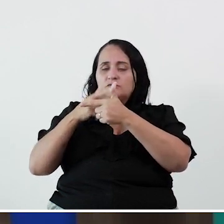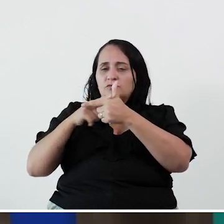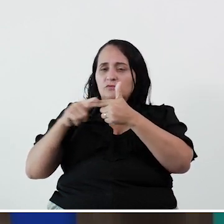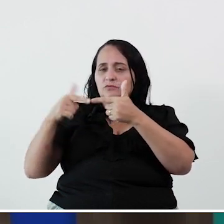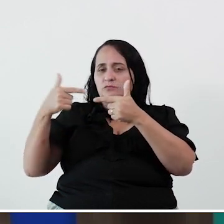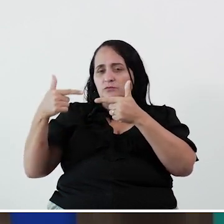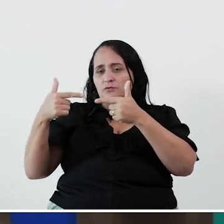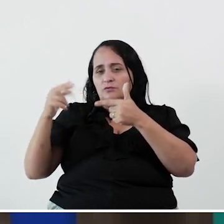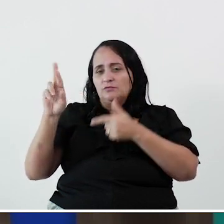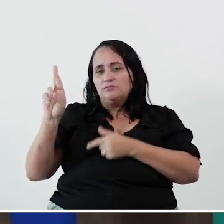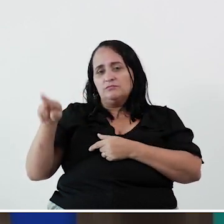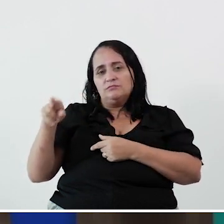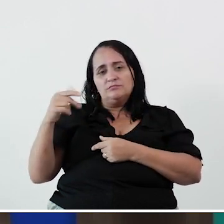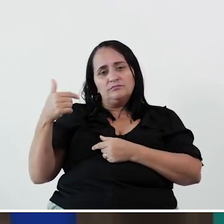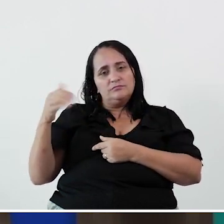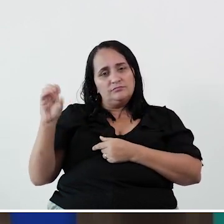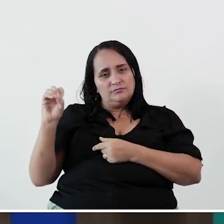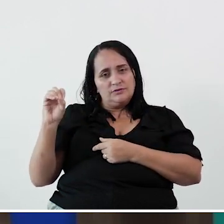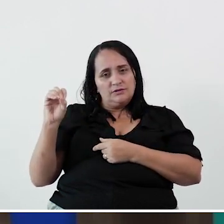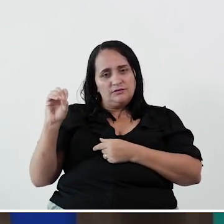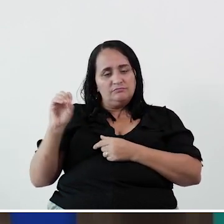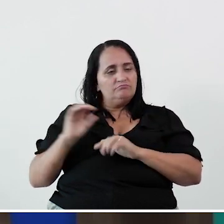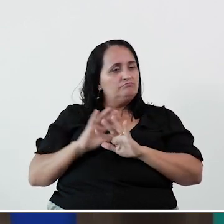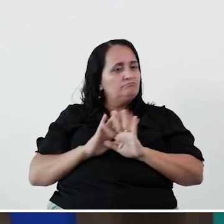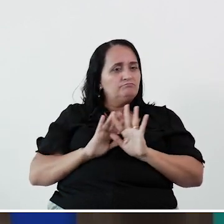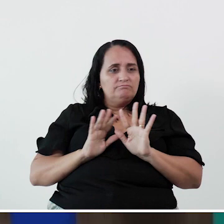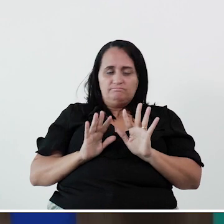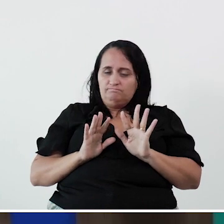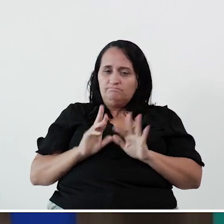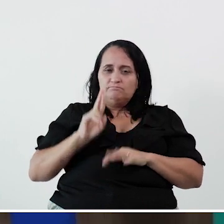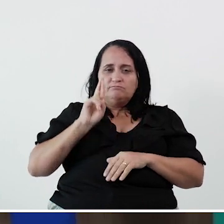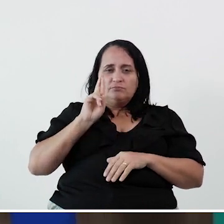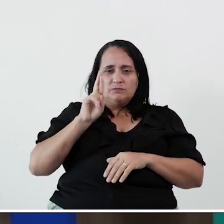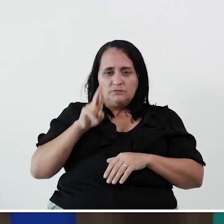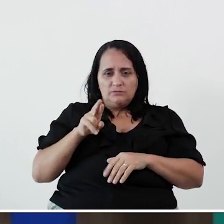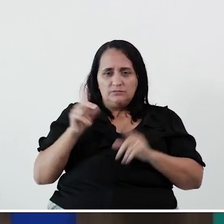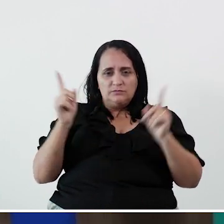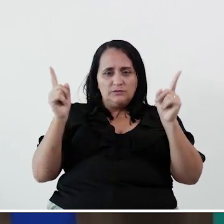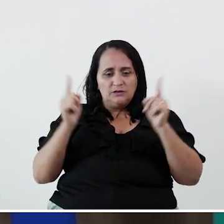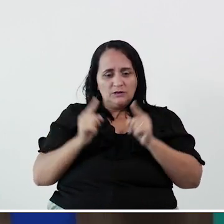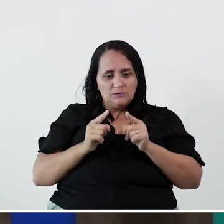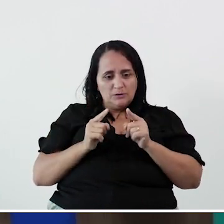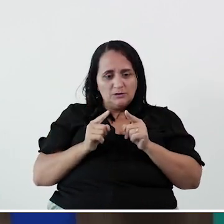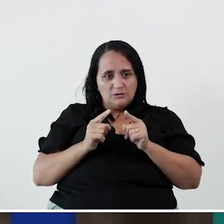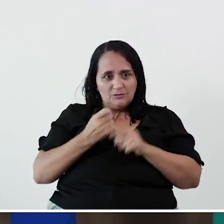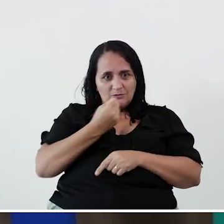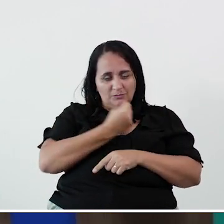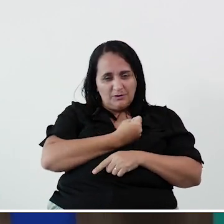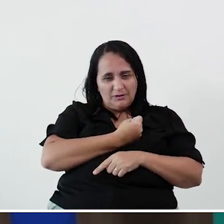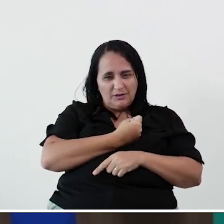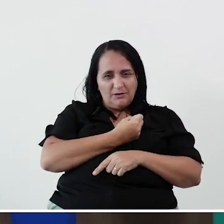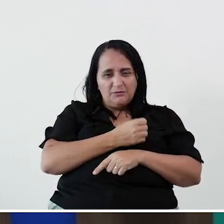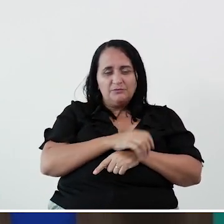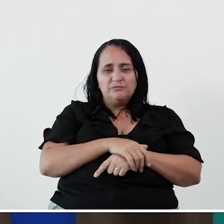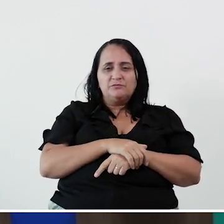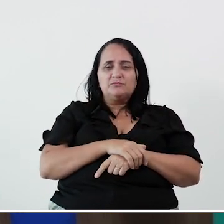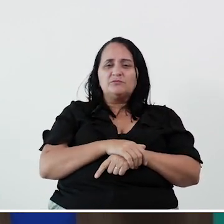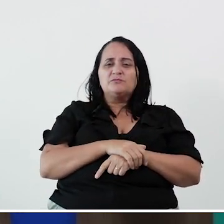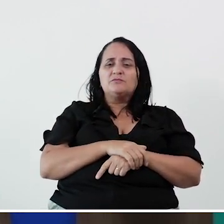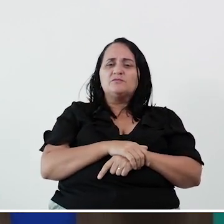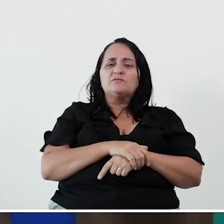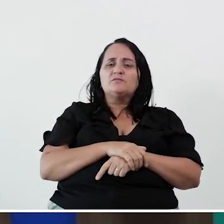tenho 10. É o resultado dessa expressão numérica. E se na expressão numérica